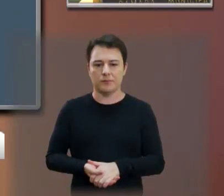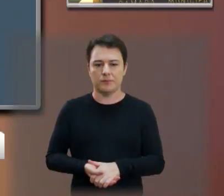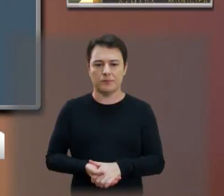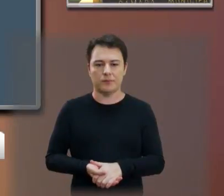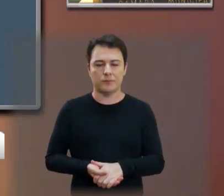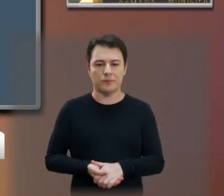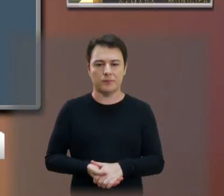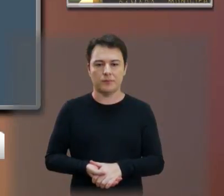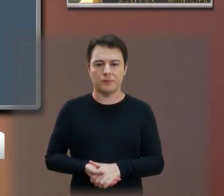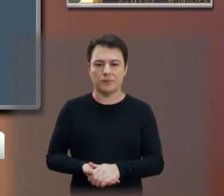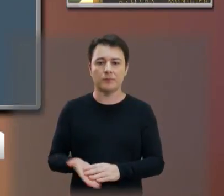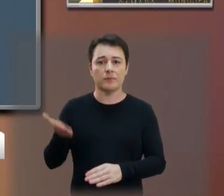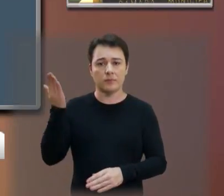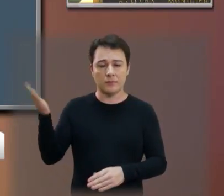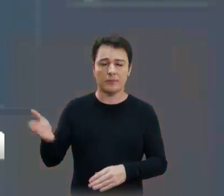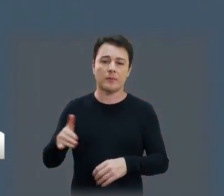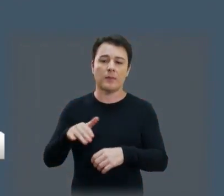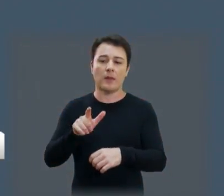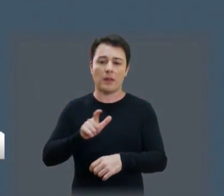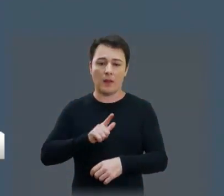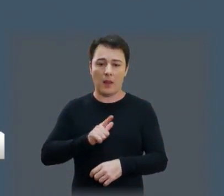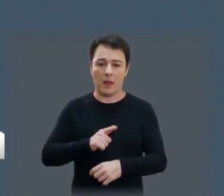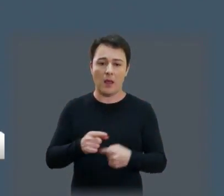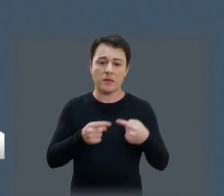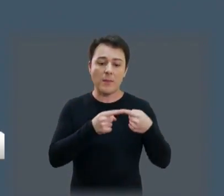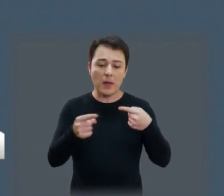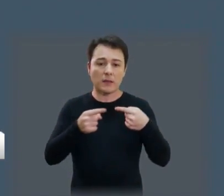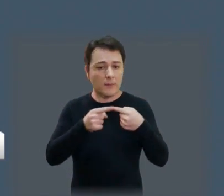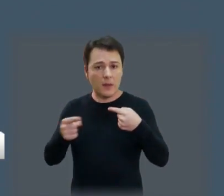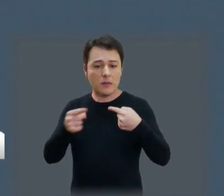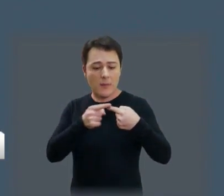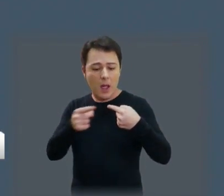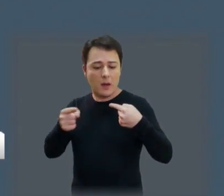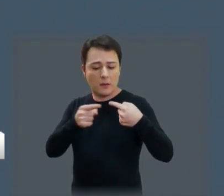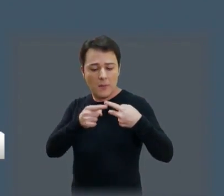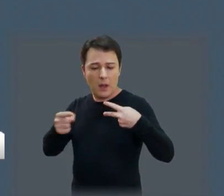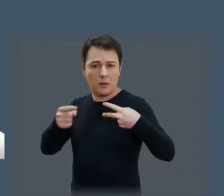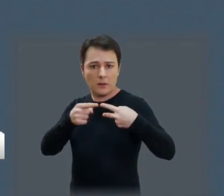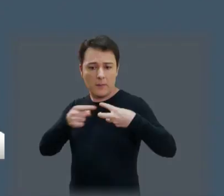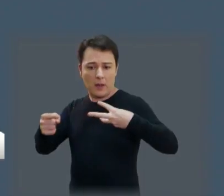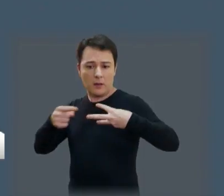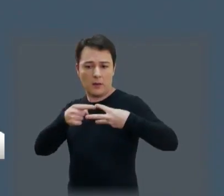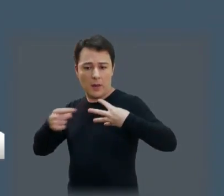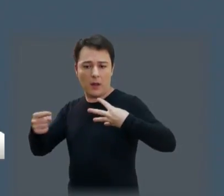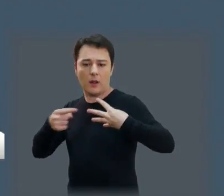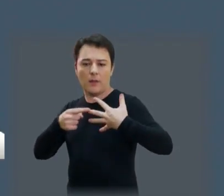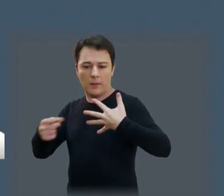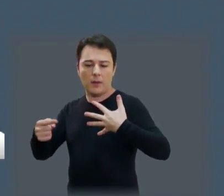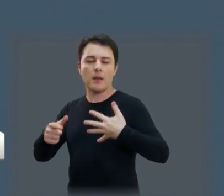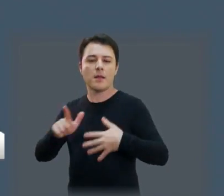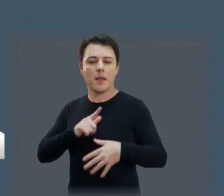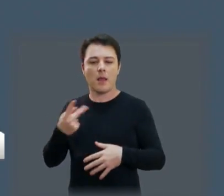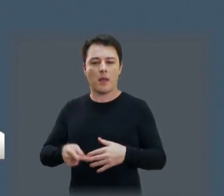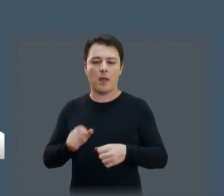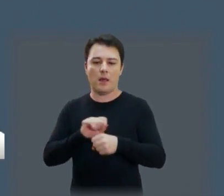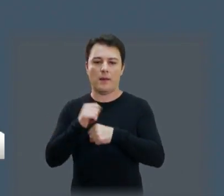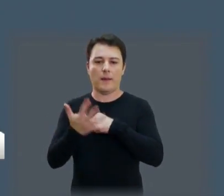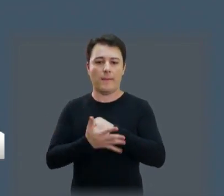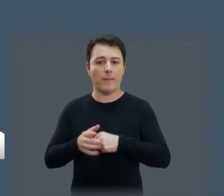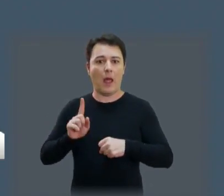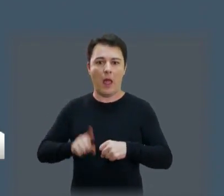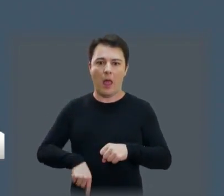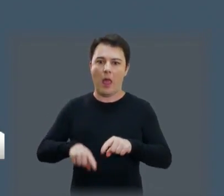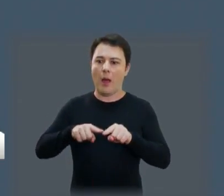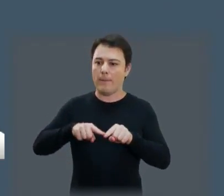Aí então são casos de Covid por semana em Araraquara. Então o alarme é que está crescendo demais. O fato de